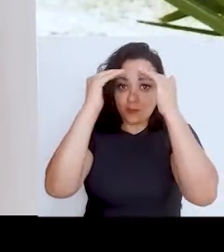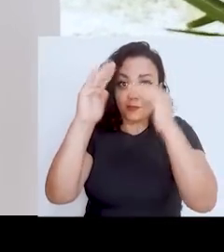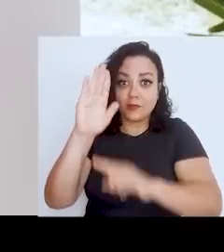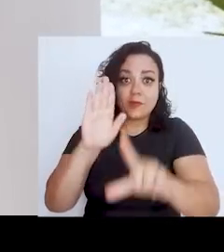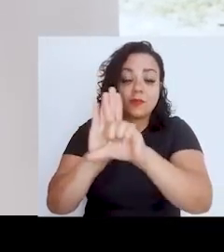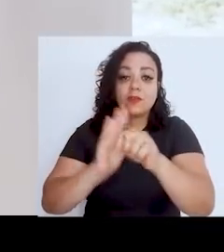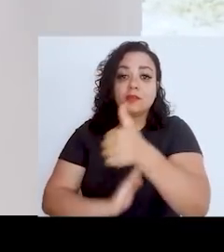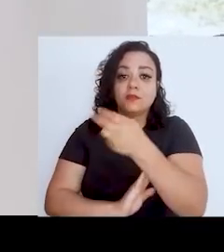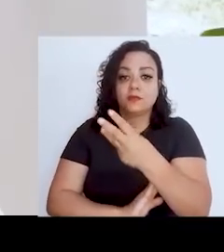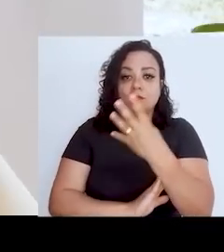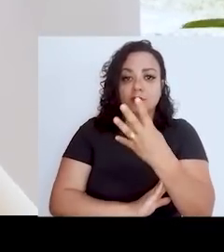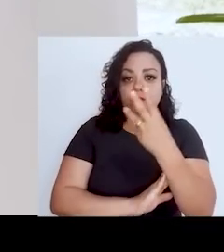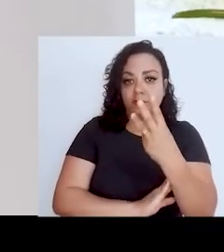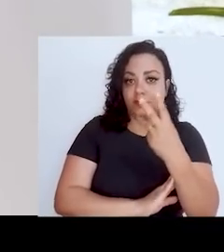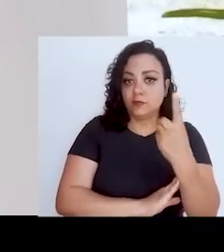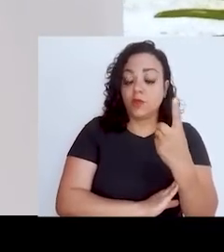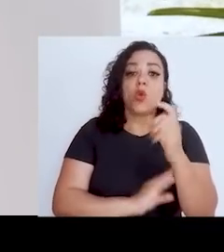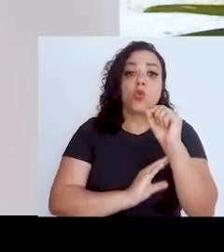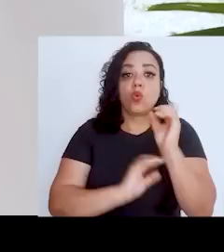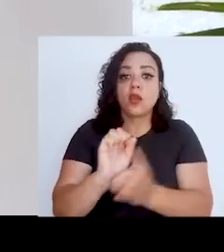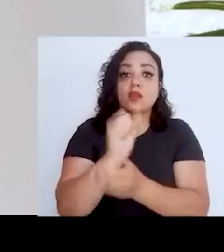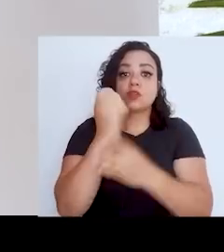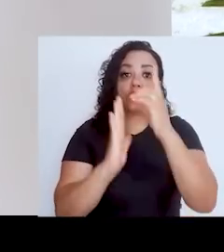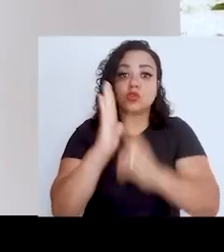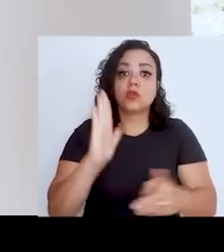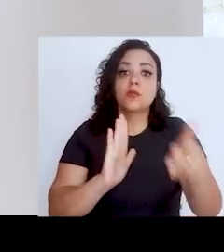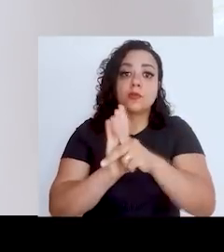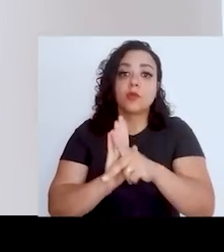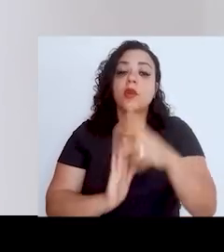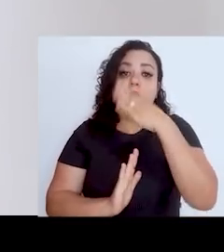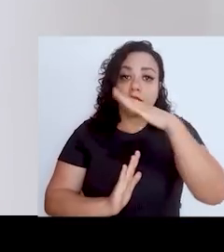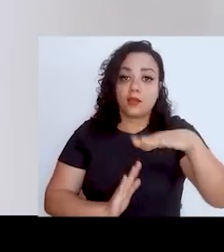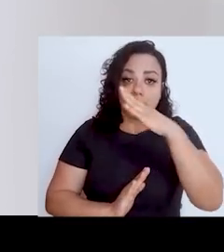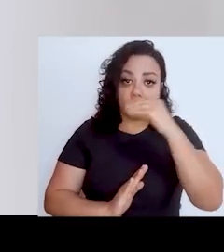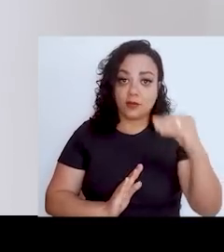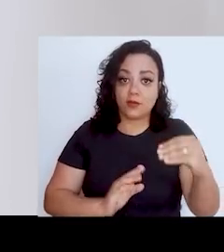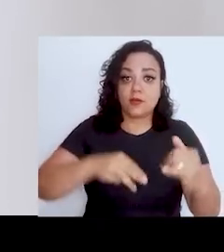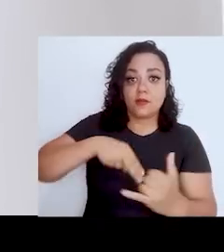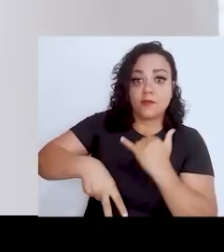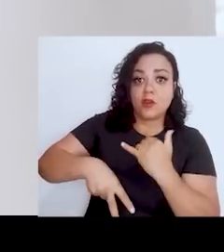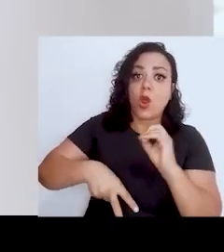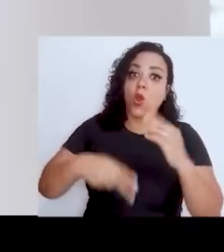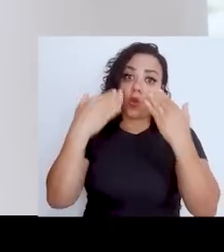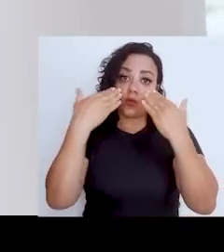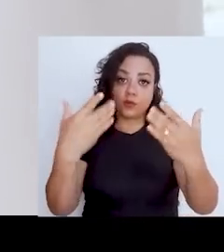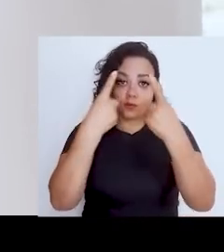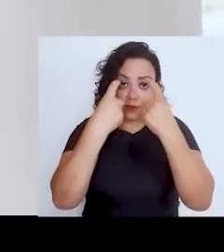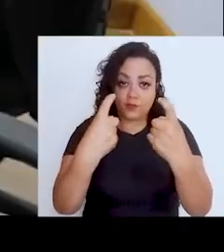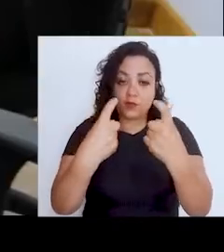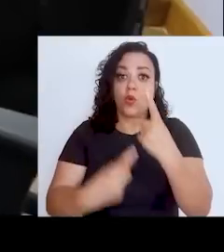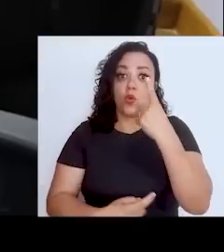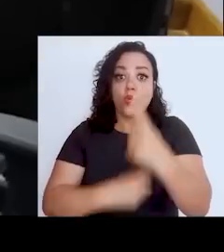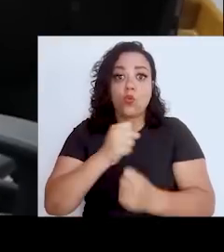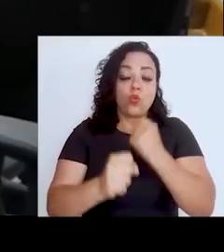Federal 13.431, que estabelece o sistema de garantia de direitos da criança e do adolescente vítima ou testemunha de